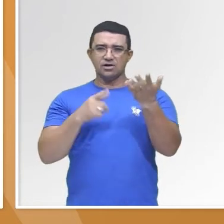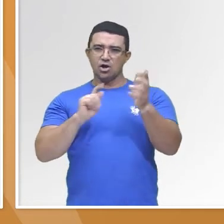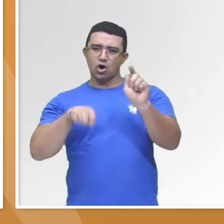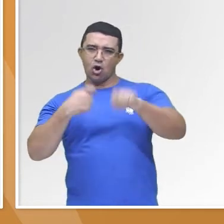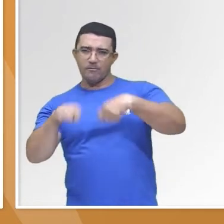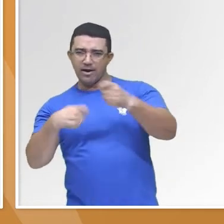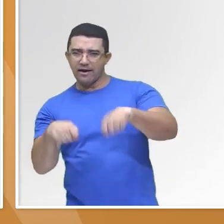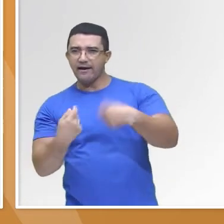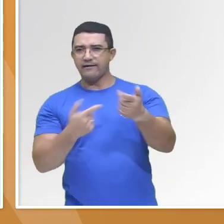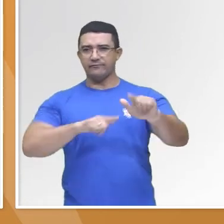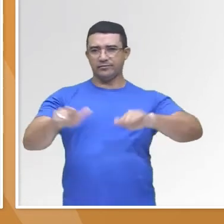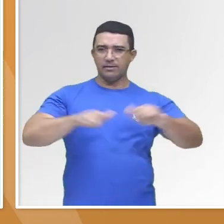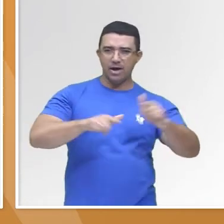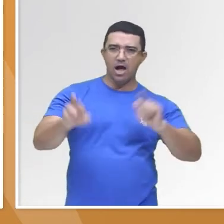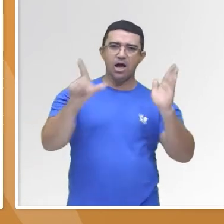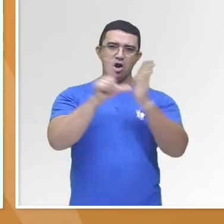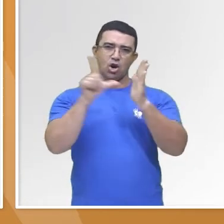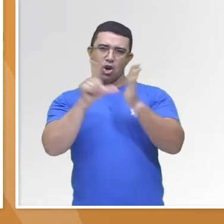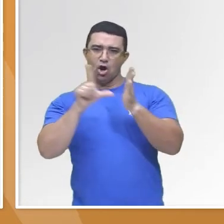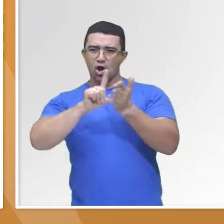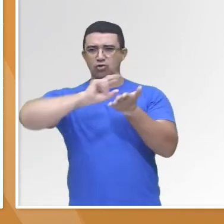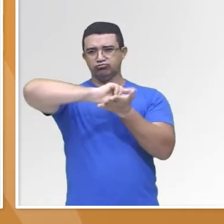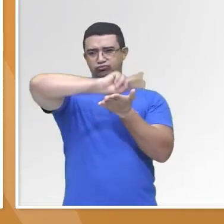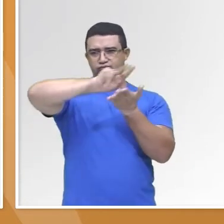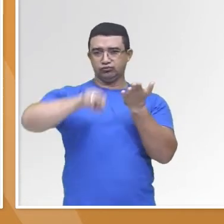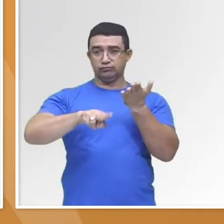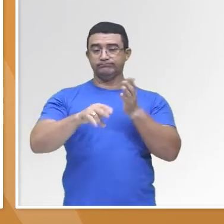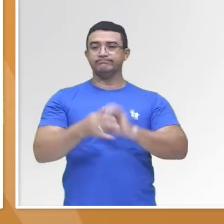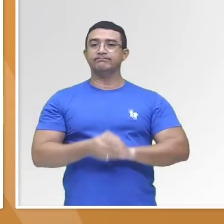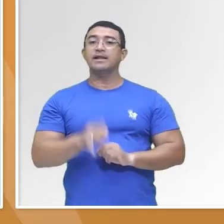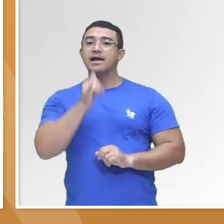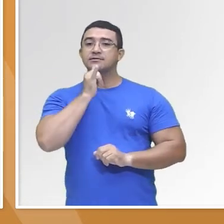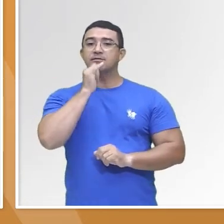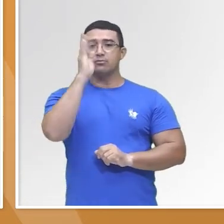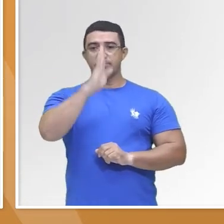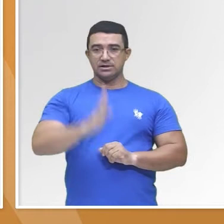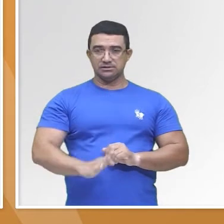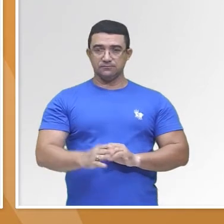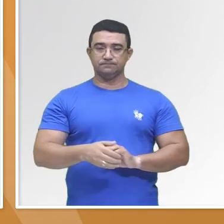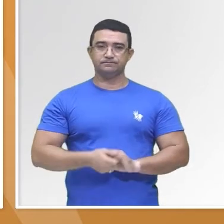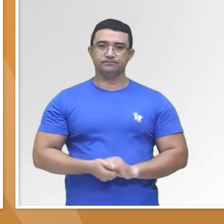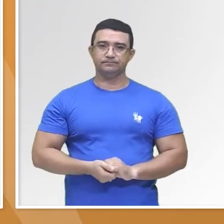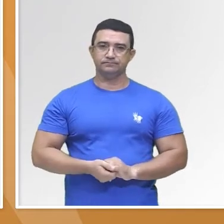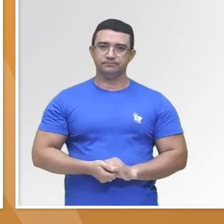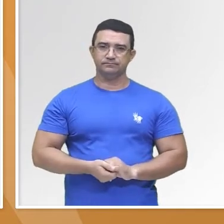prestação de serviços. Vamos pegar o exemplo do nosso país. Olha só, o Brasil.